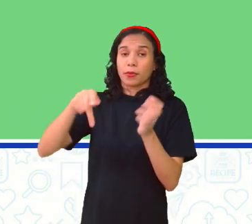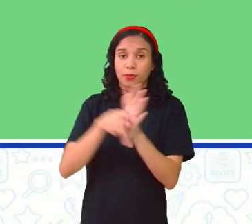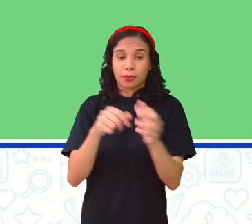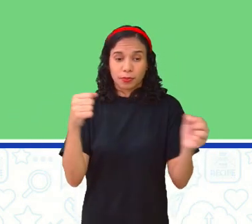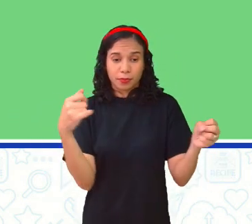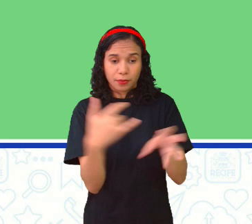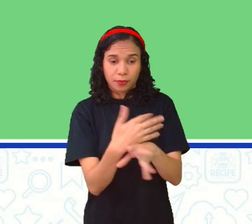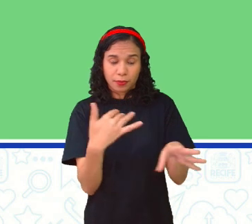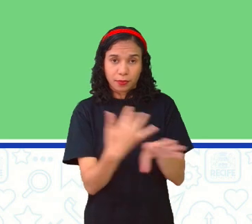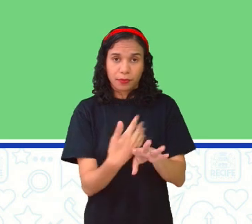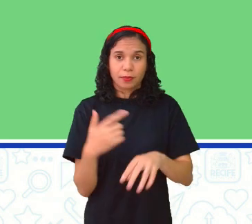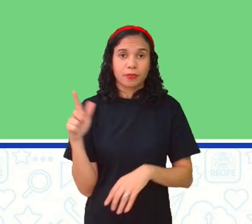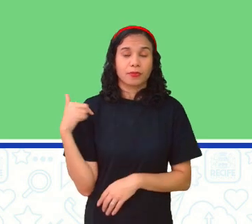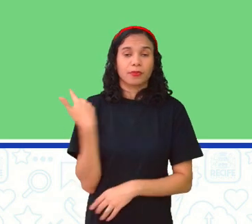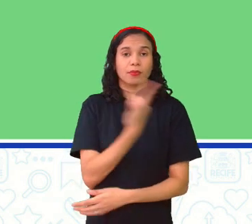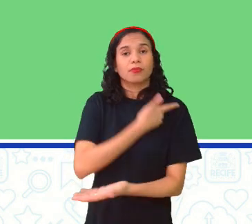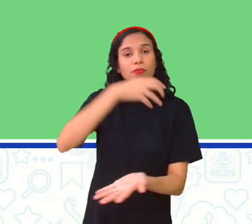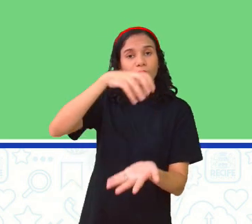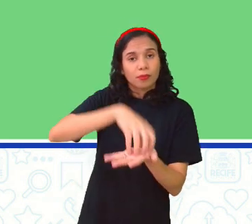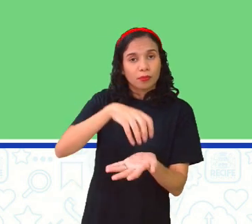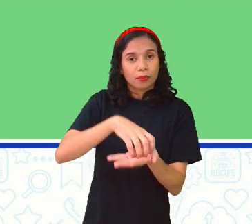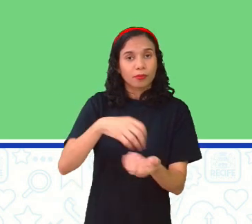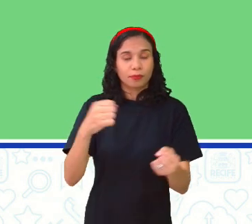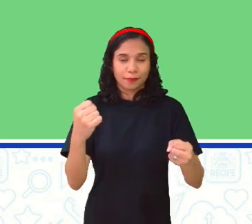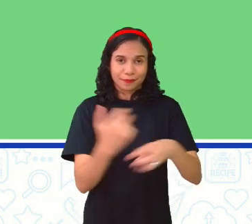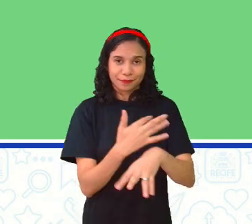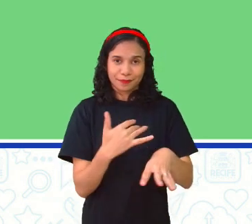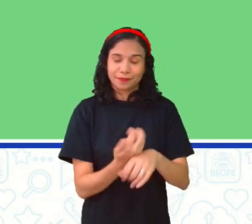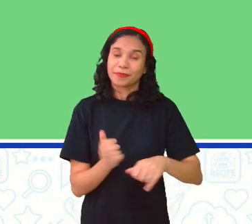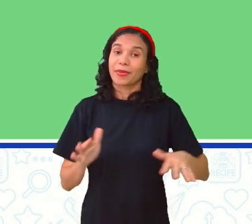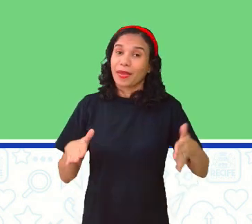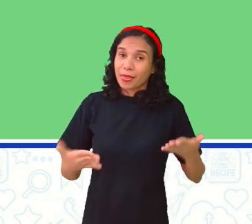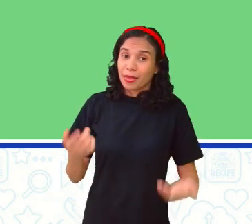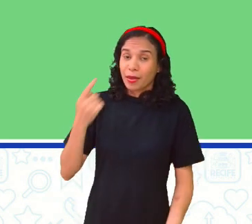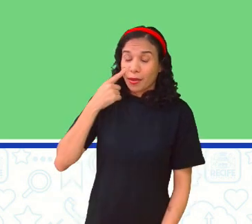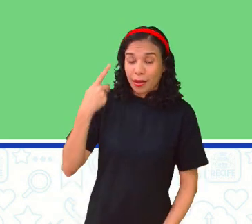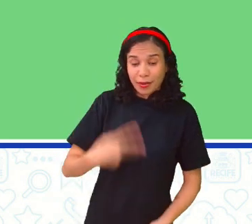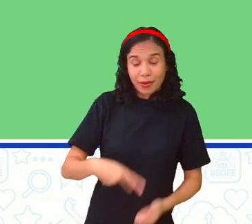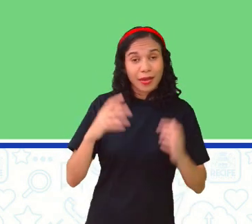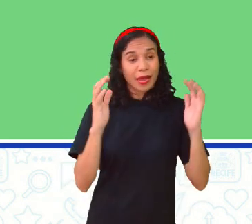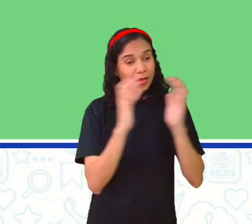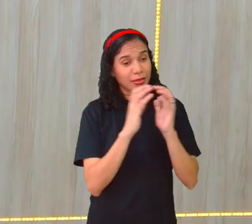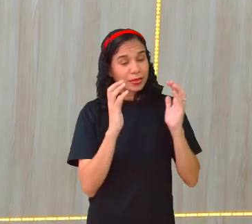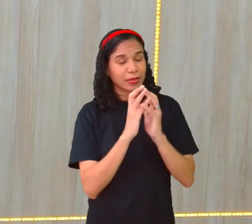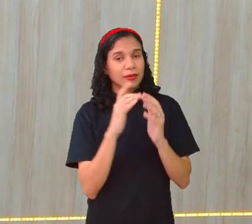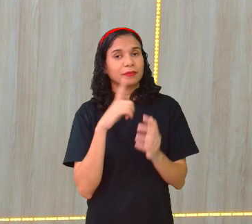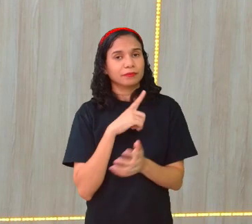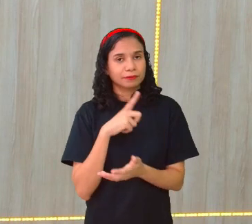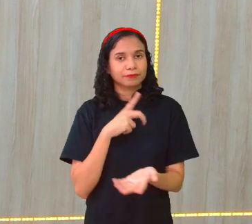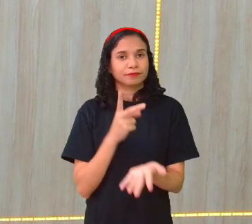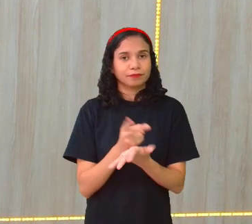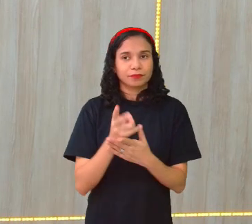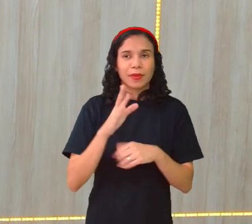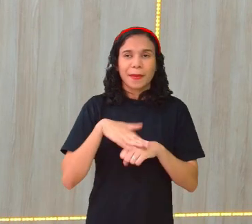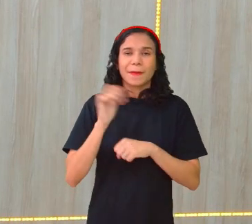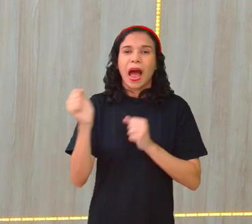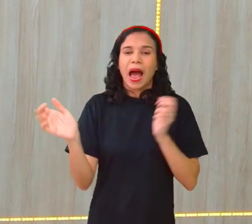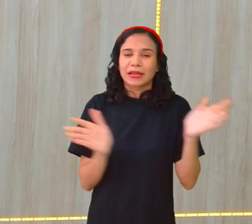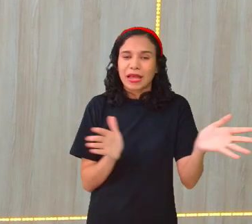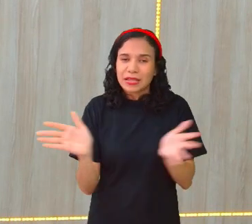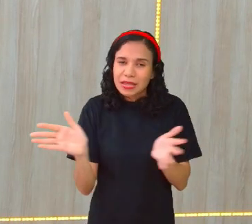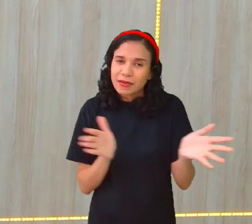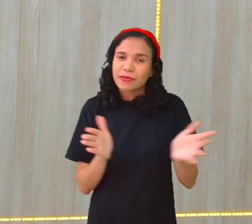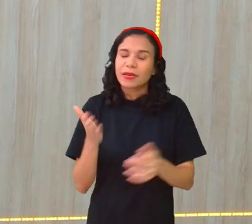uma cidade, em um centro urbano. Então, isso aqui, o Recife, ele está sendo mais acessível a